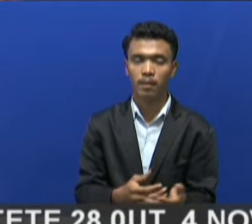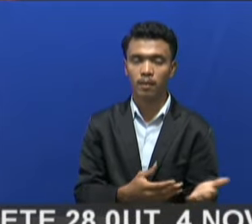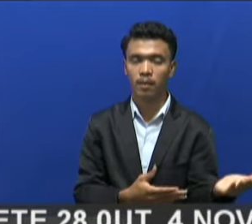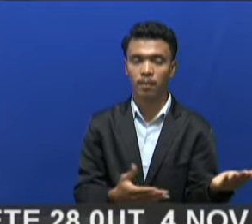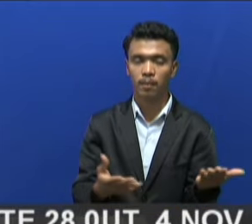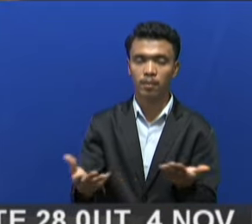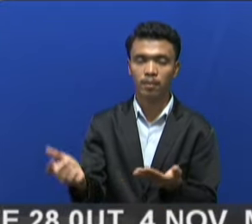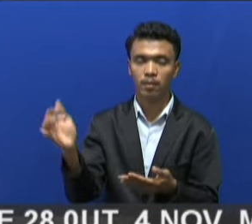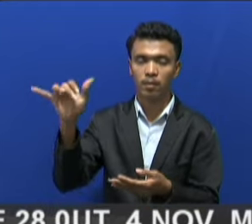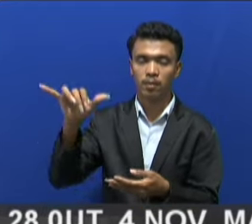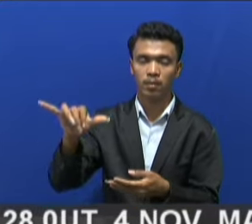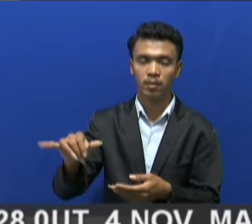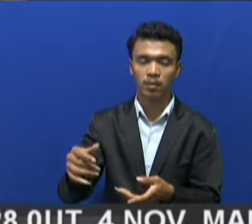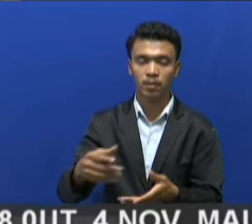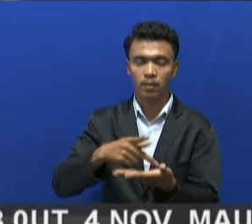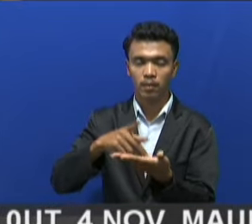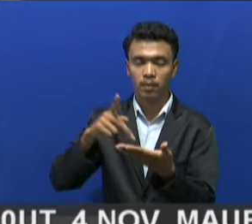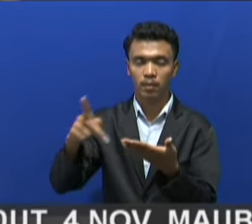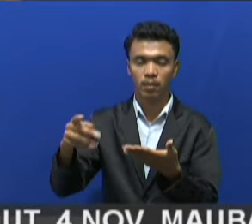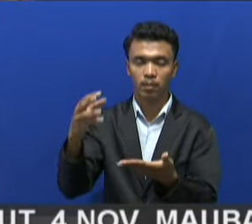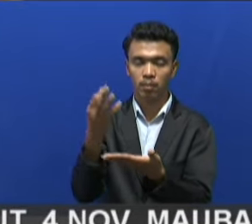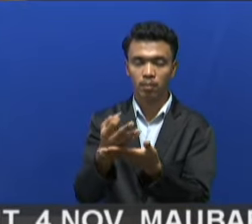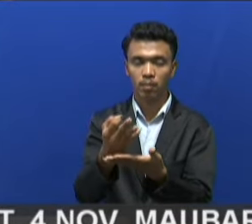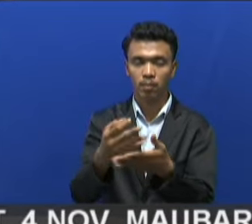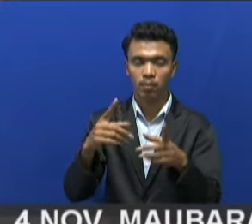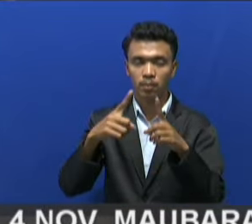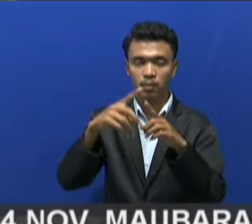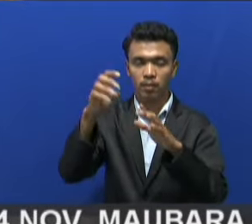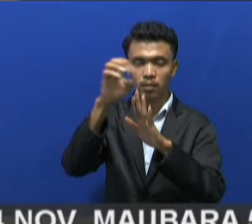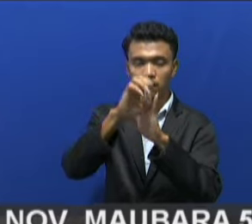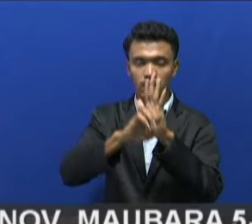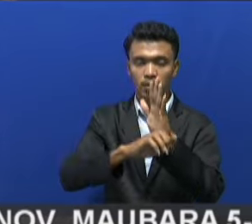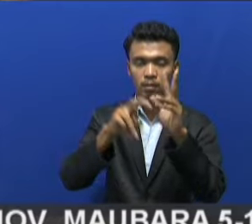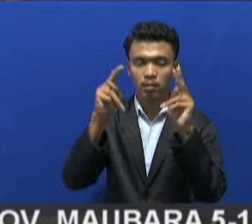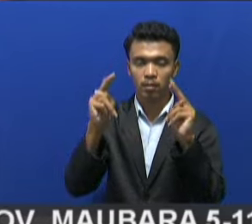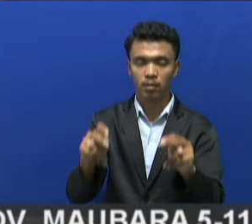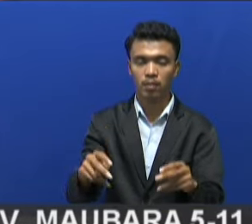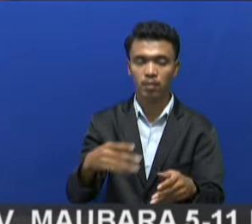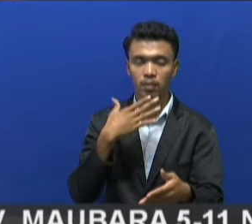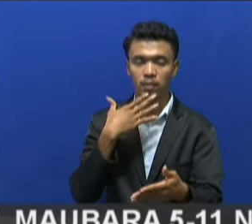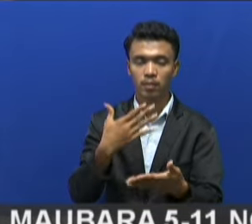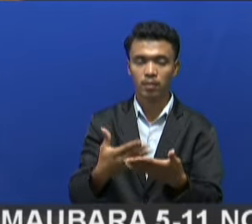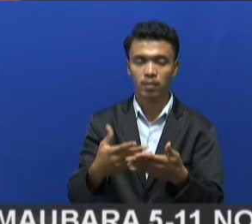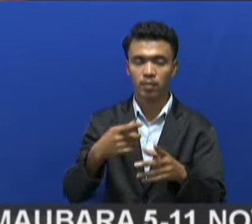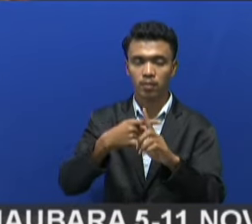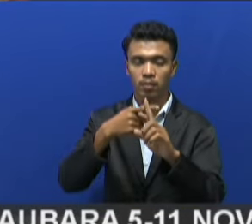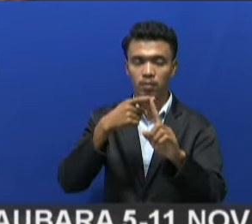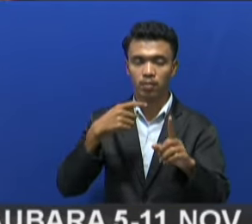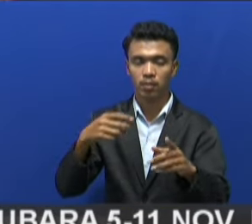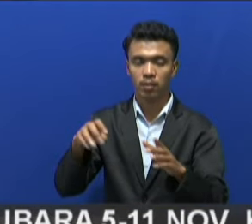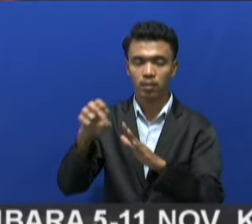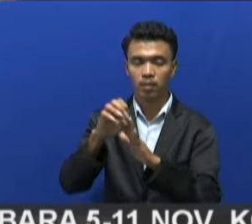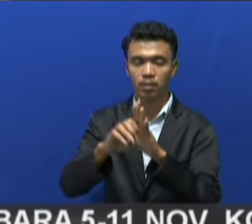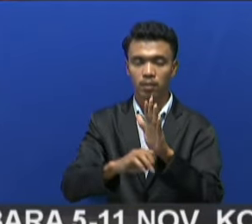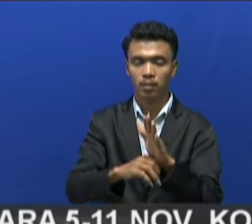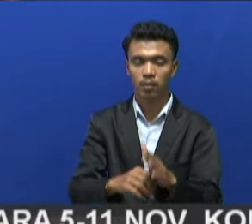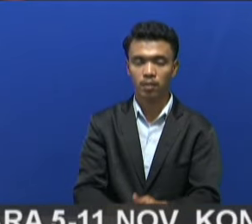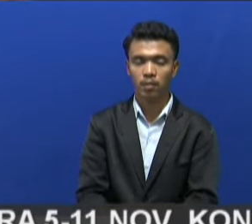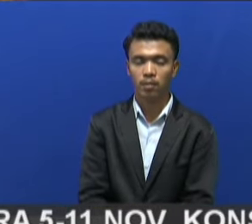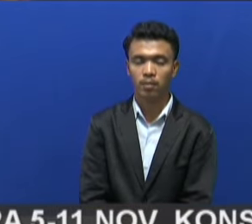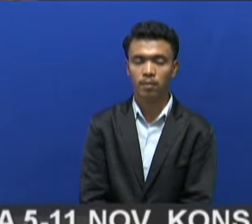importador, se não vemos selo taça, mas itania estado de Acne, Sira tem a garantia ir a itania estado, lhe autoridade aduaneira,